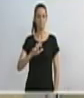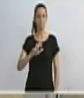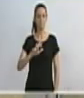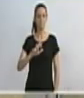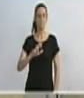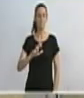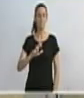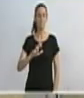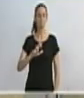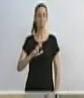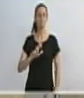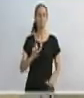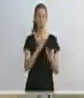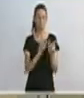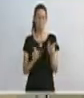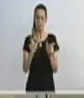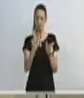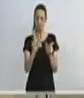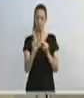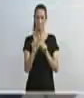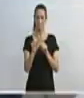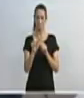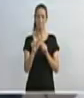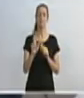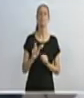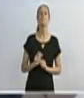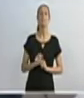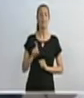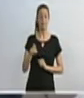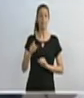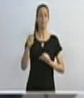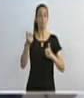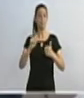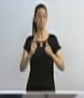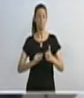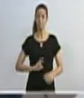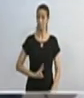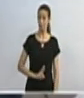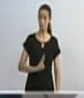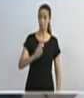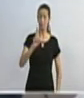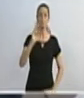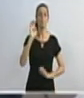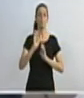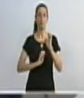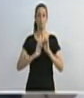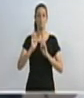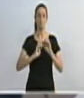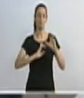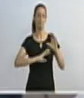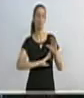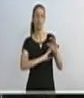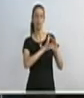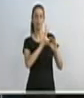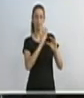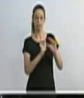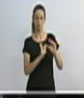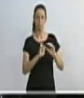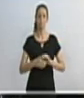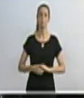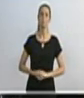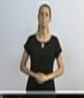Cosmini, desculpa se eu não... é analista, representando a empresa Claro.